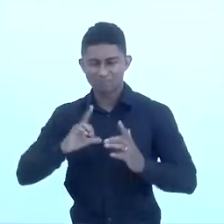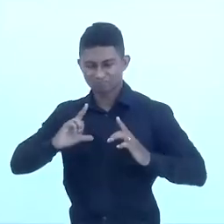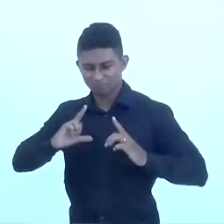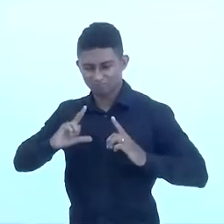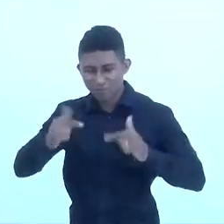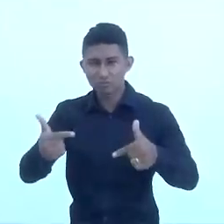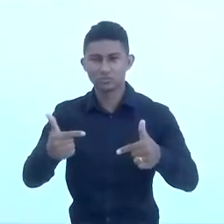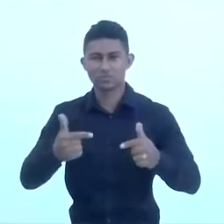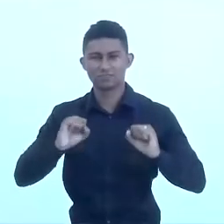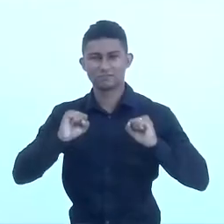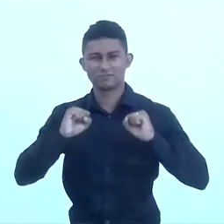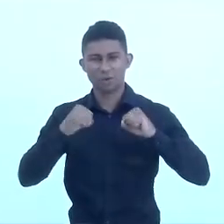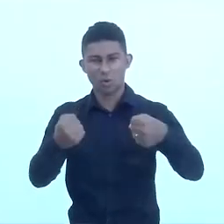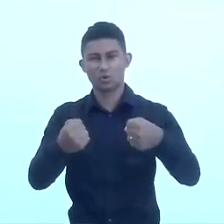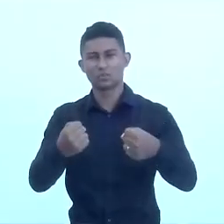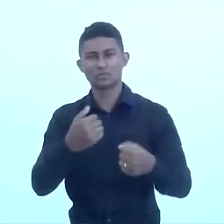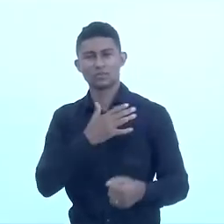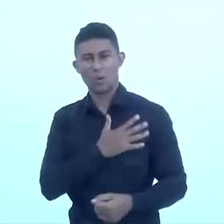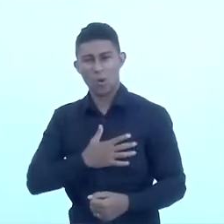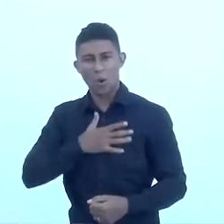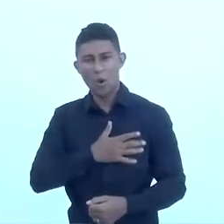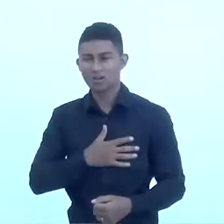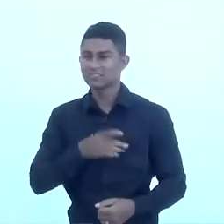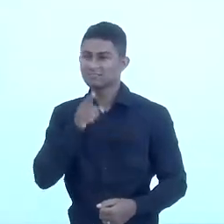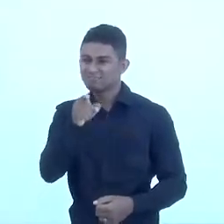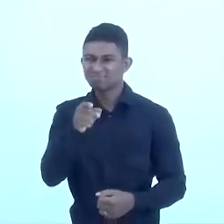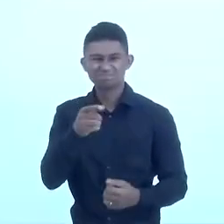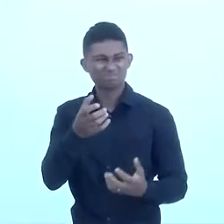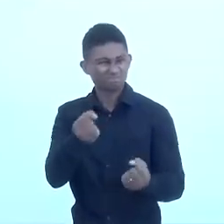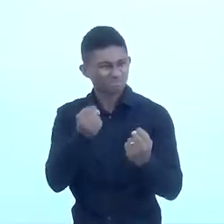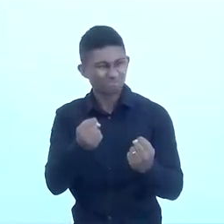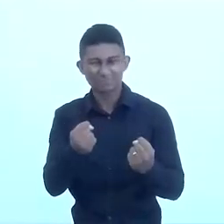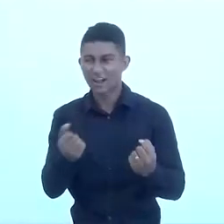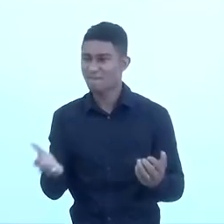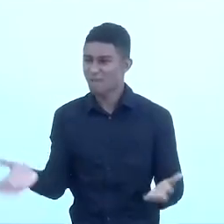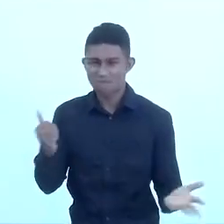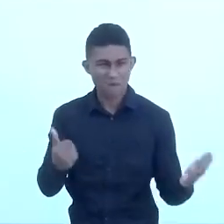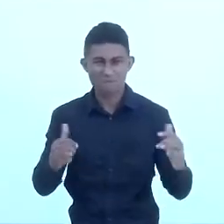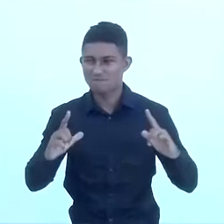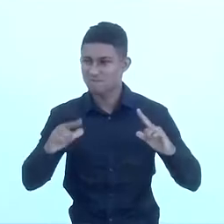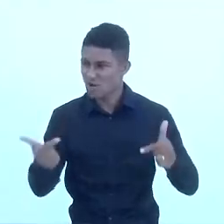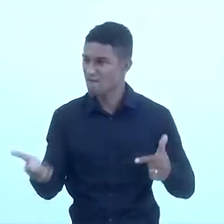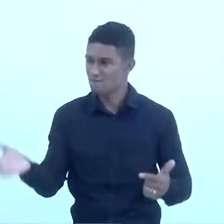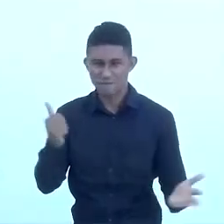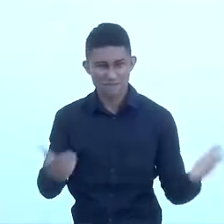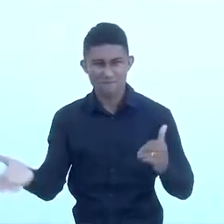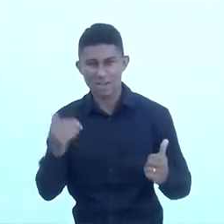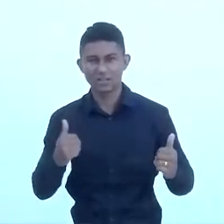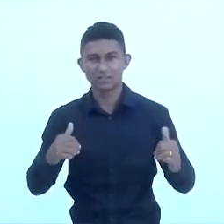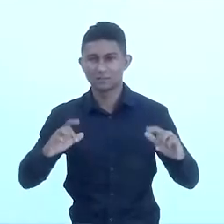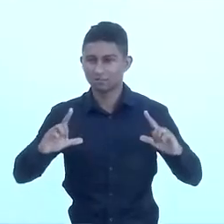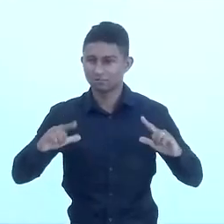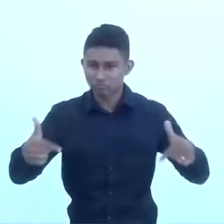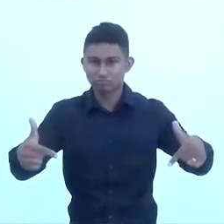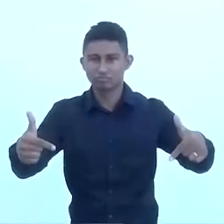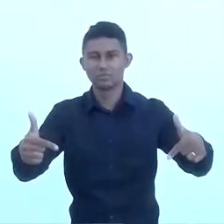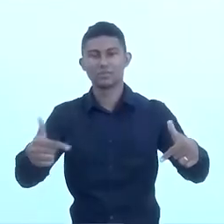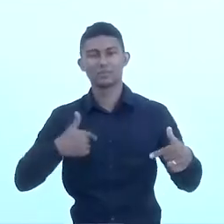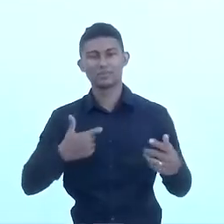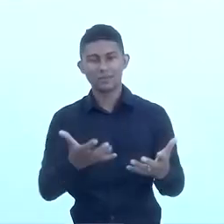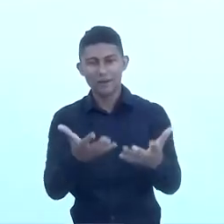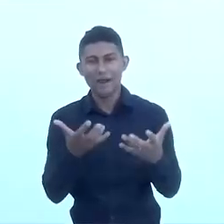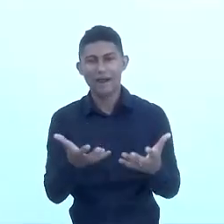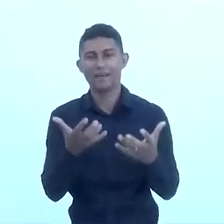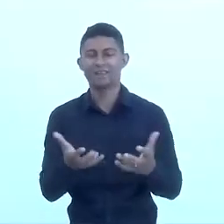participando, de tentar influir, de torcer, de falar por aqui, de